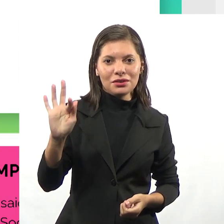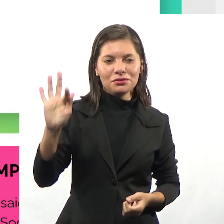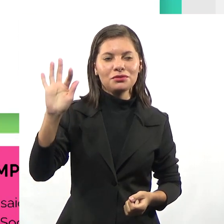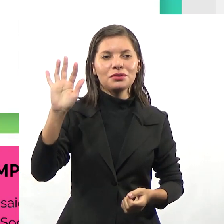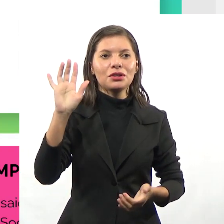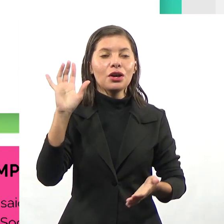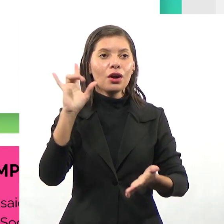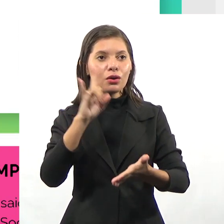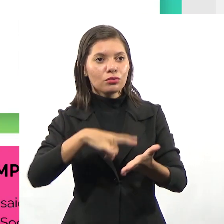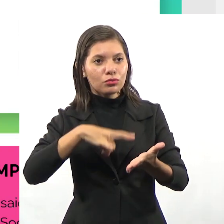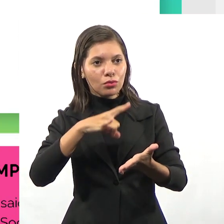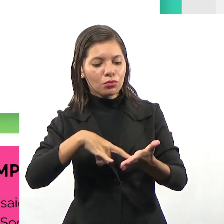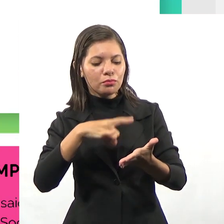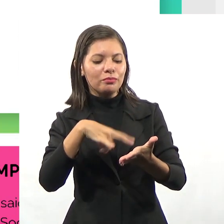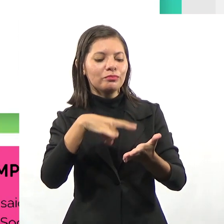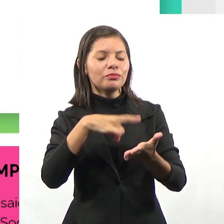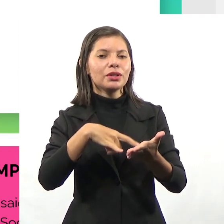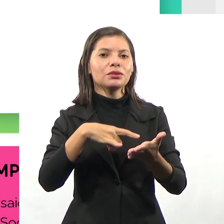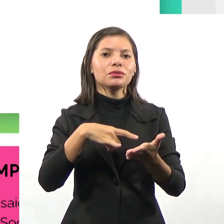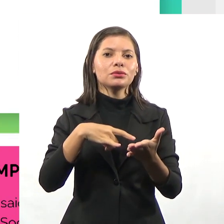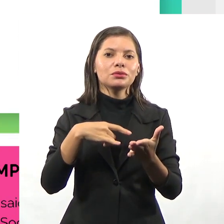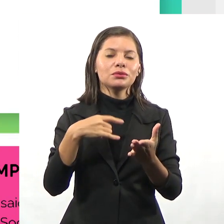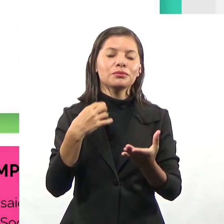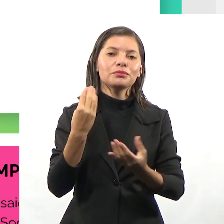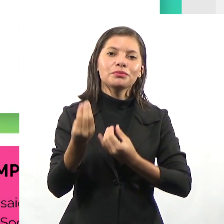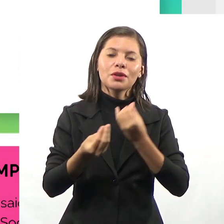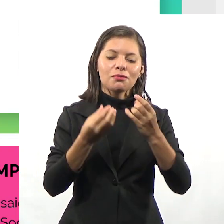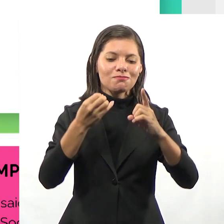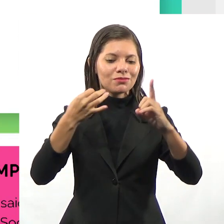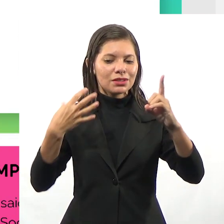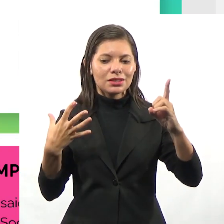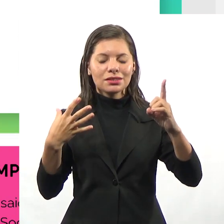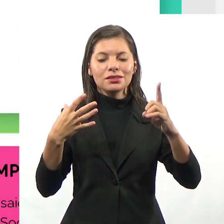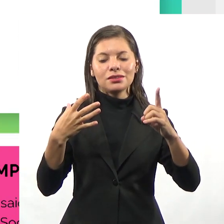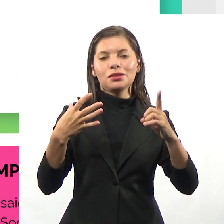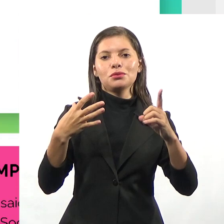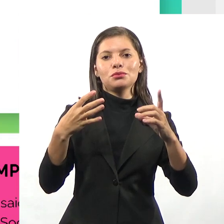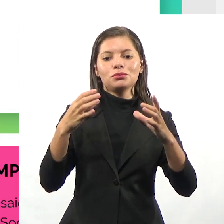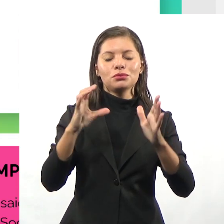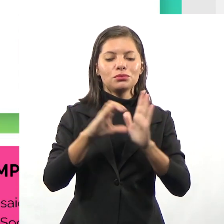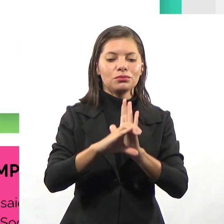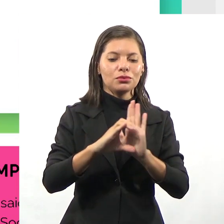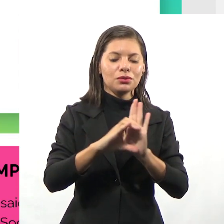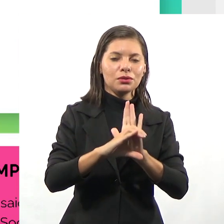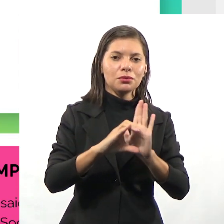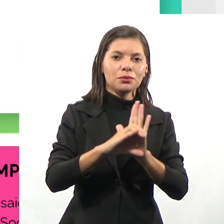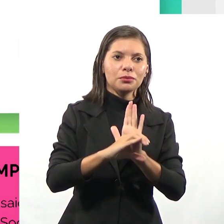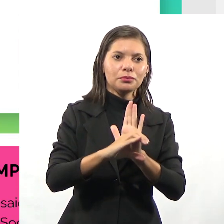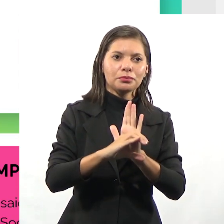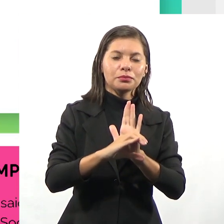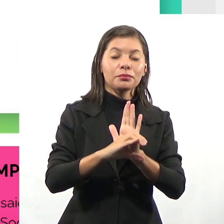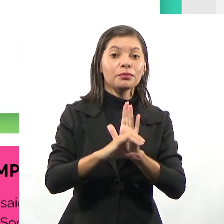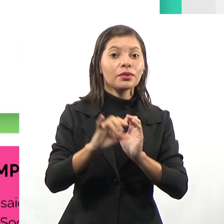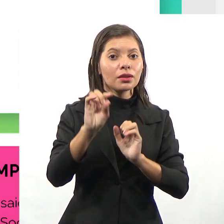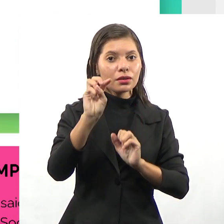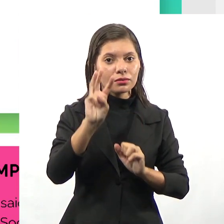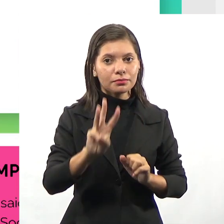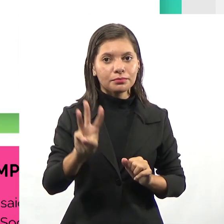Ou posso colocar doc, que é arquivos do Word. Então eu posso delimitar pela extensão do